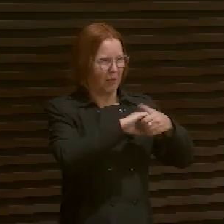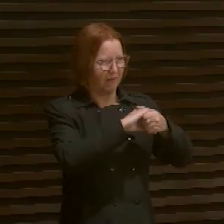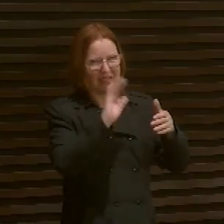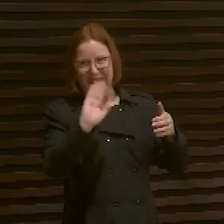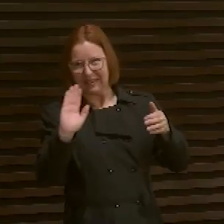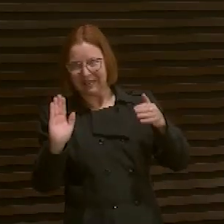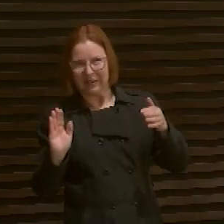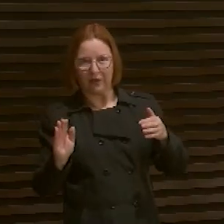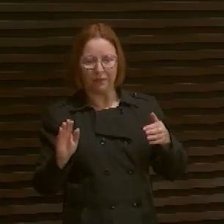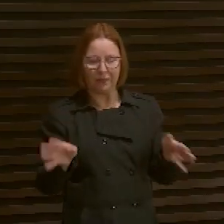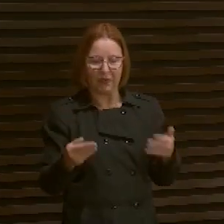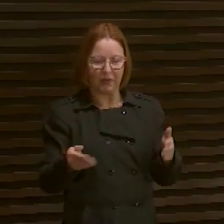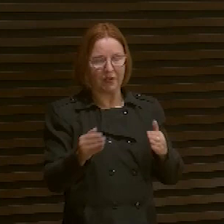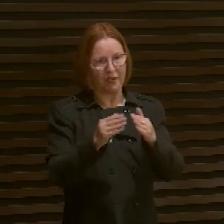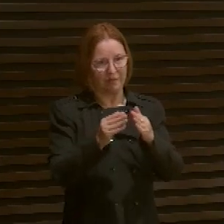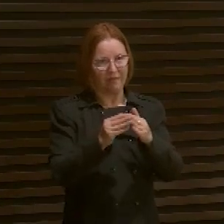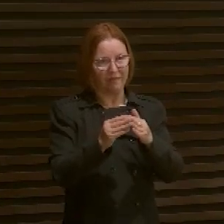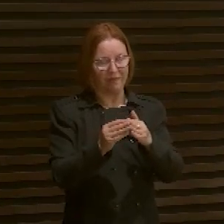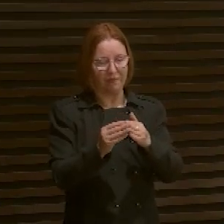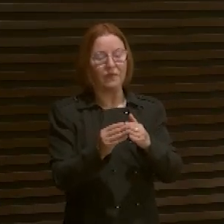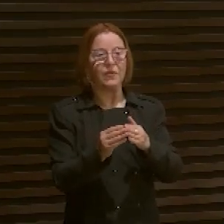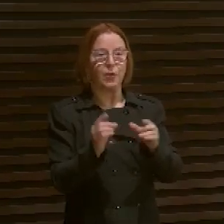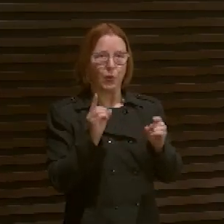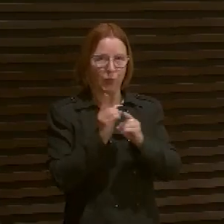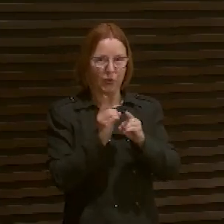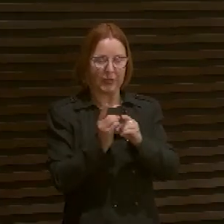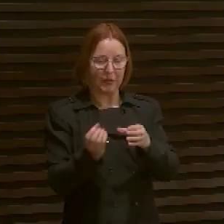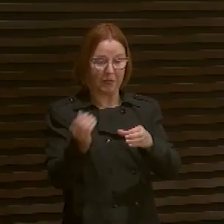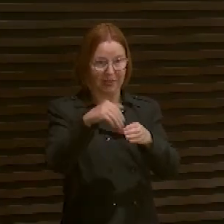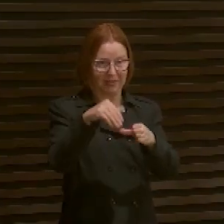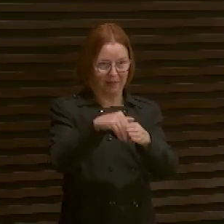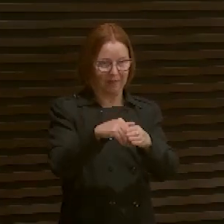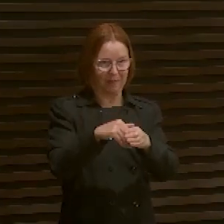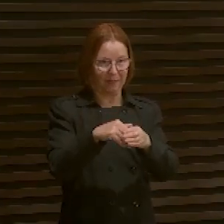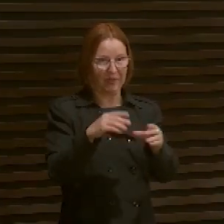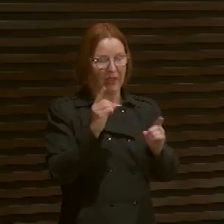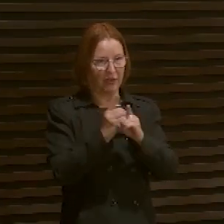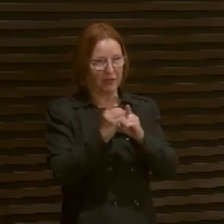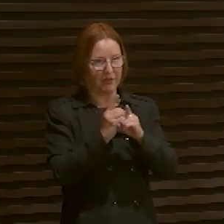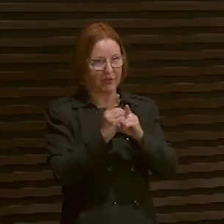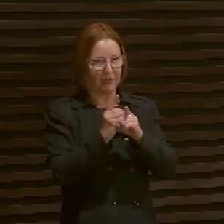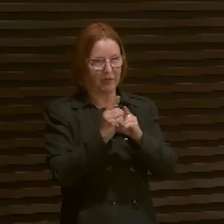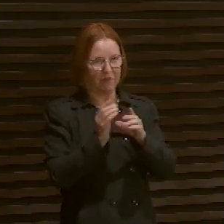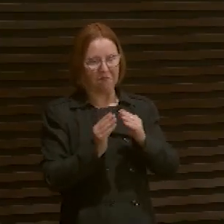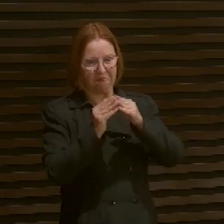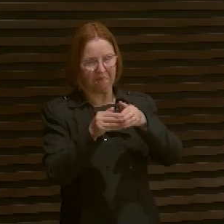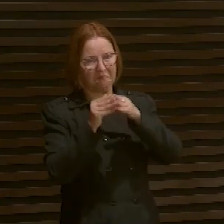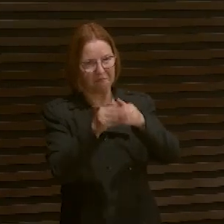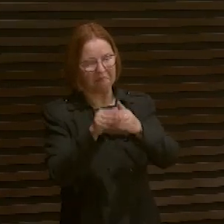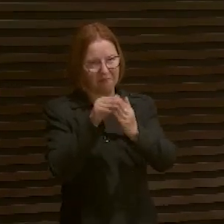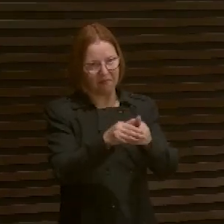os discípulos para o barco. Os discípulos atravessaram de barco, naquela tormenta que nós acabamos de